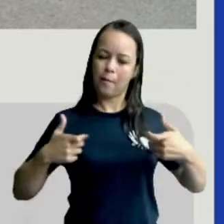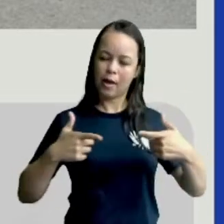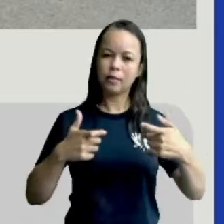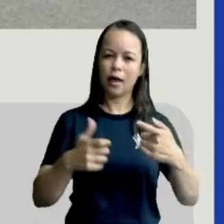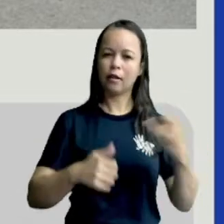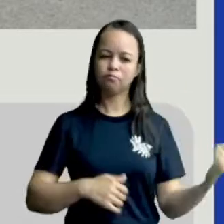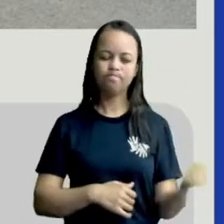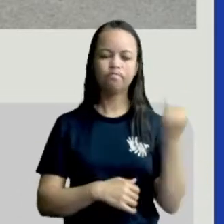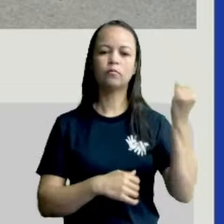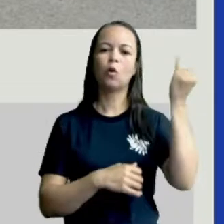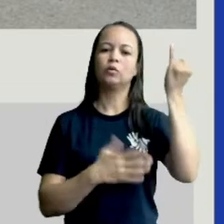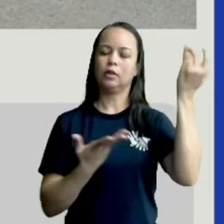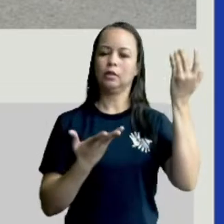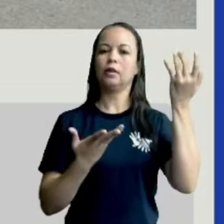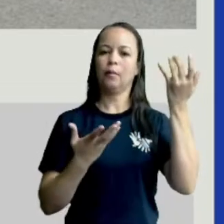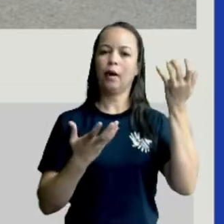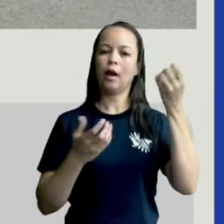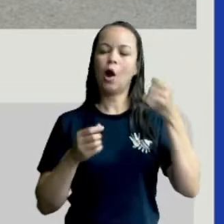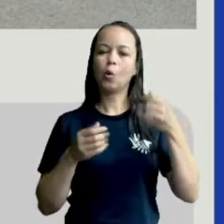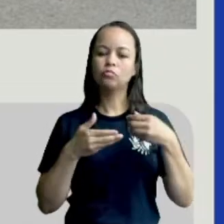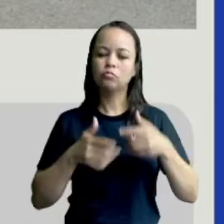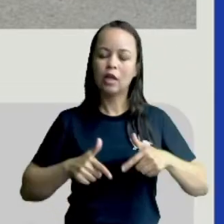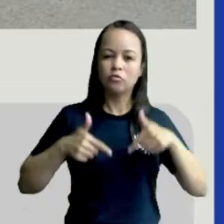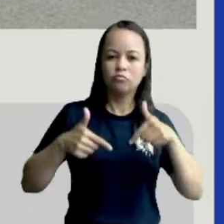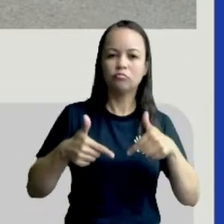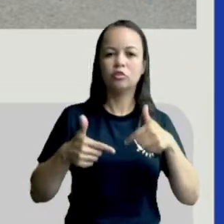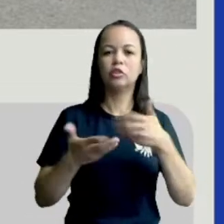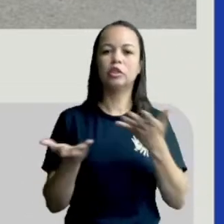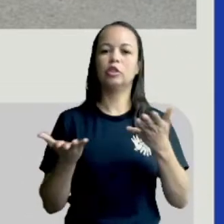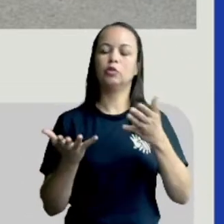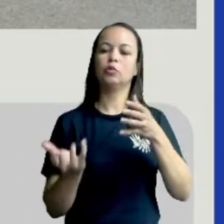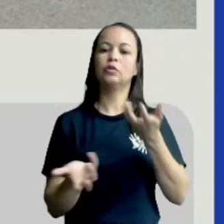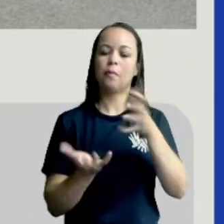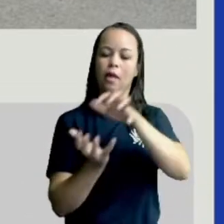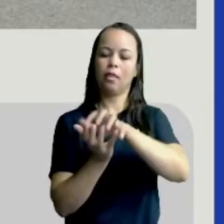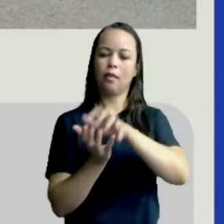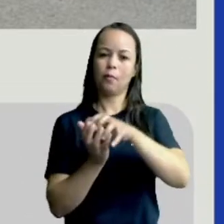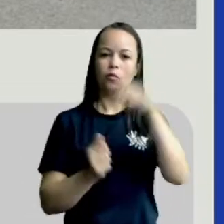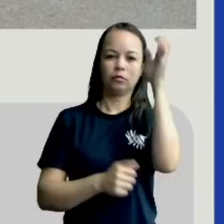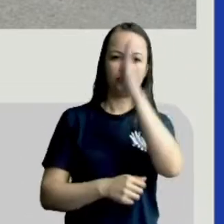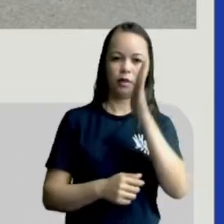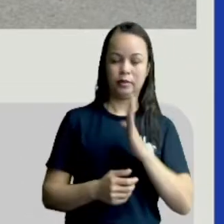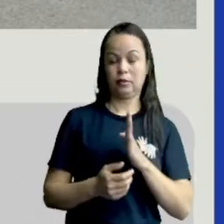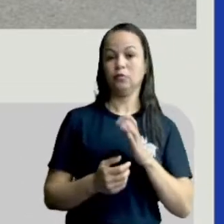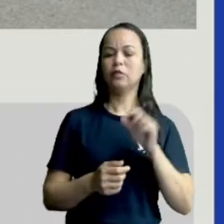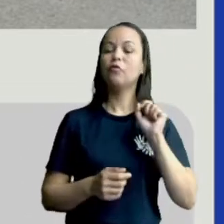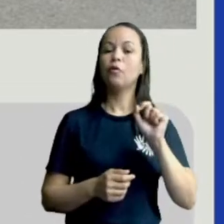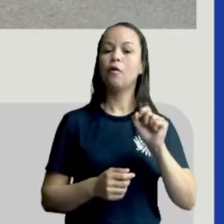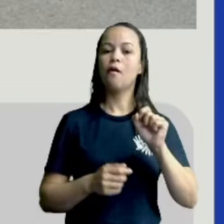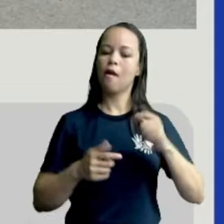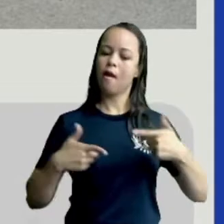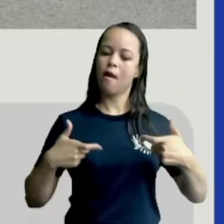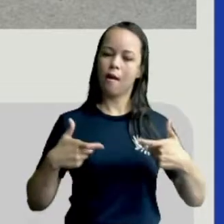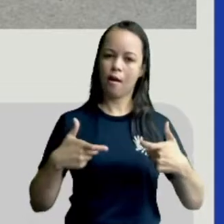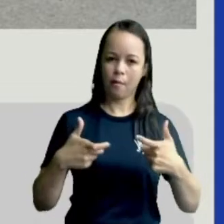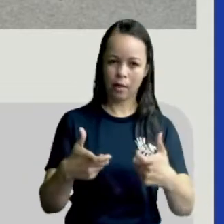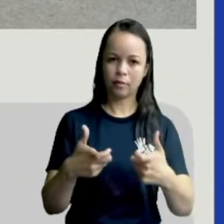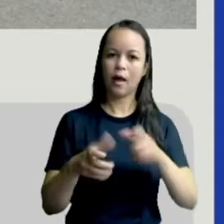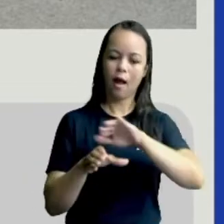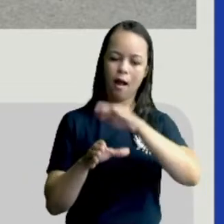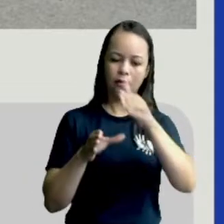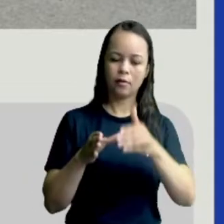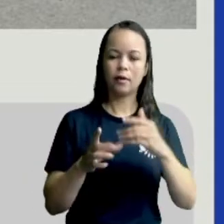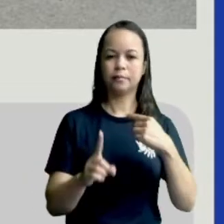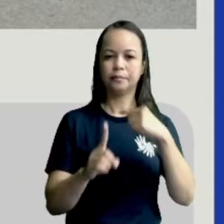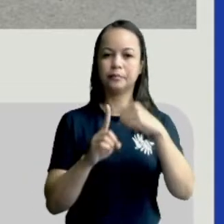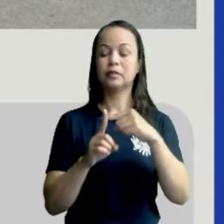o destino de Pernambuco e do Brasil, a Batalha do Monte das Tabocas, entre o exército do invasor holandês e